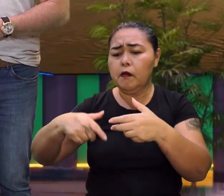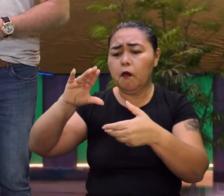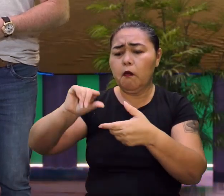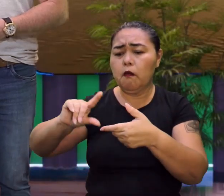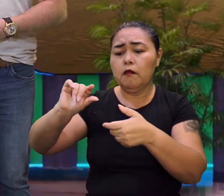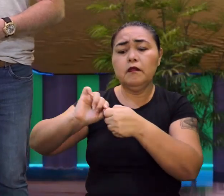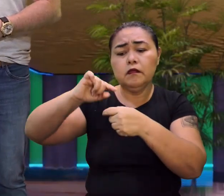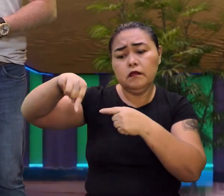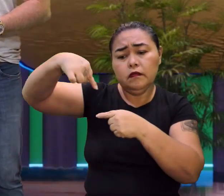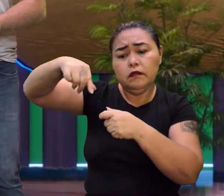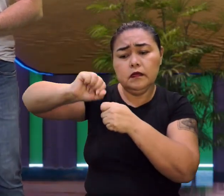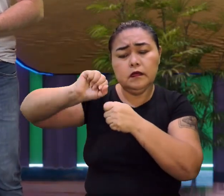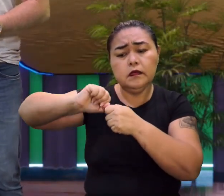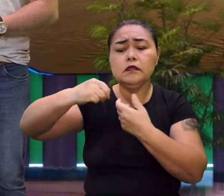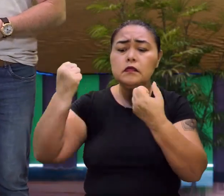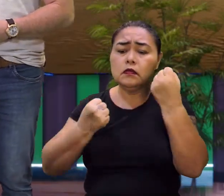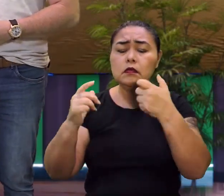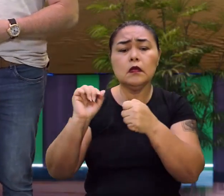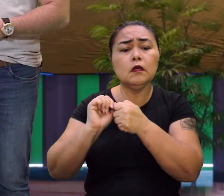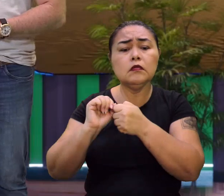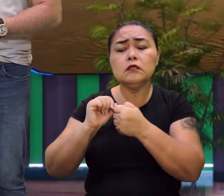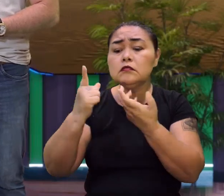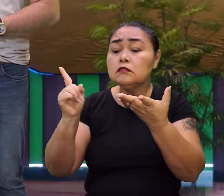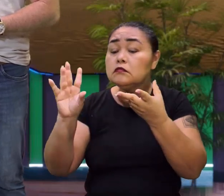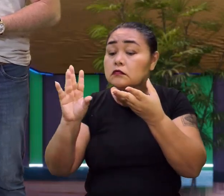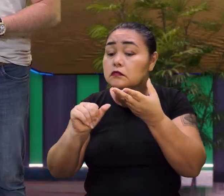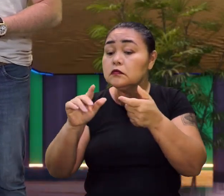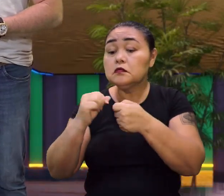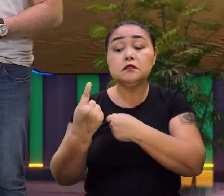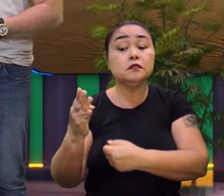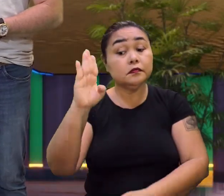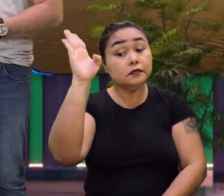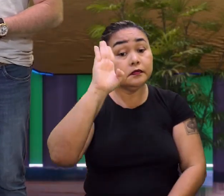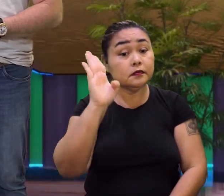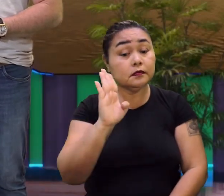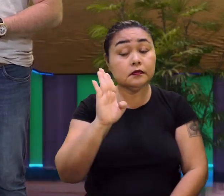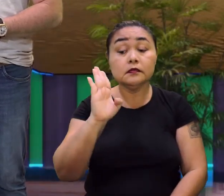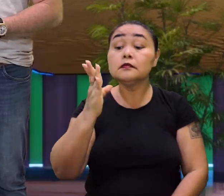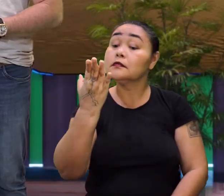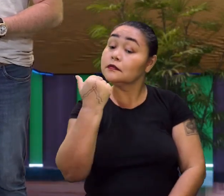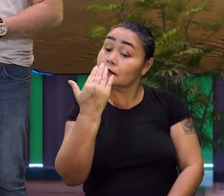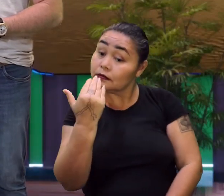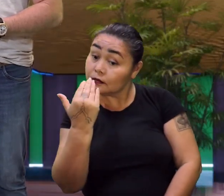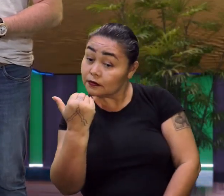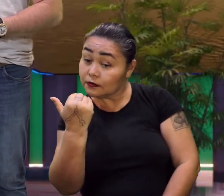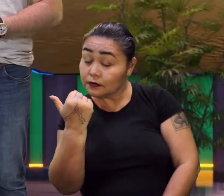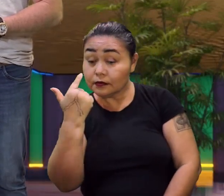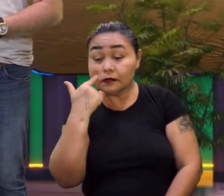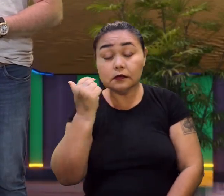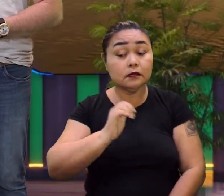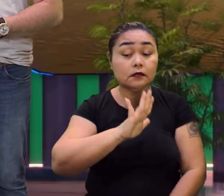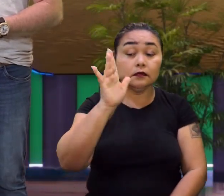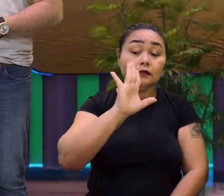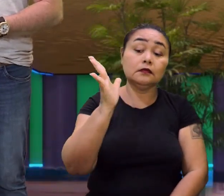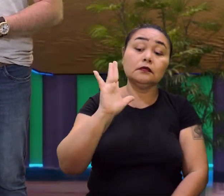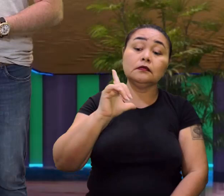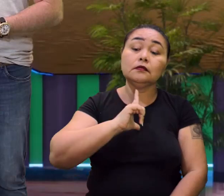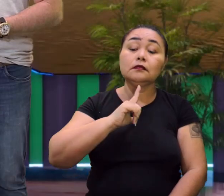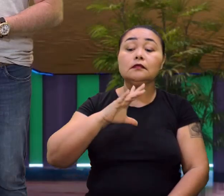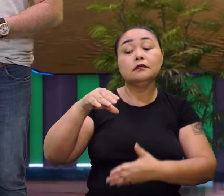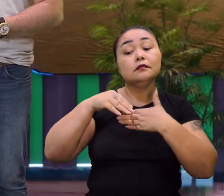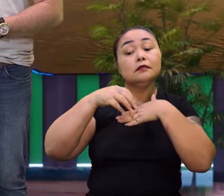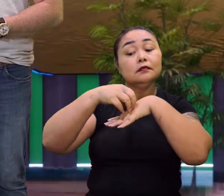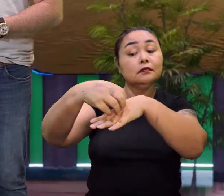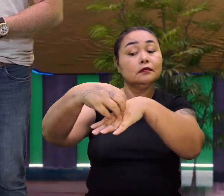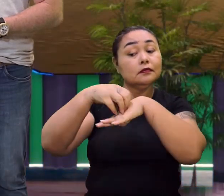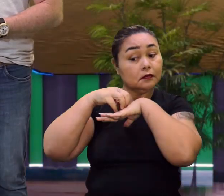dos carros, né, Isso dos mesmo. veículos. Isso é o chamado custo Brasil. Então, o alimento, os alimentos, tudo bem com o preço alto por causa disso. O É